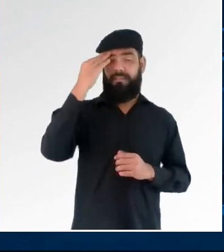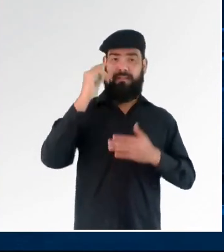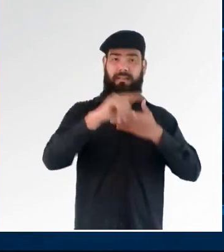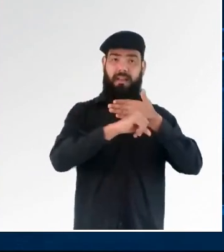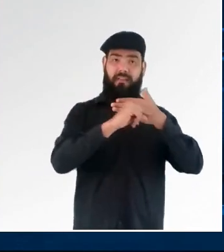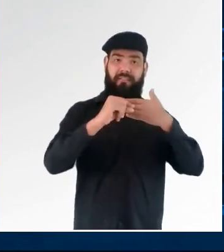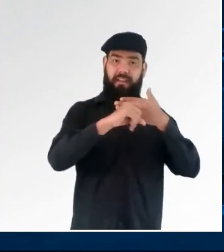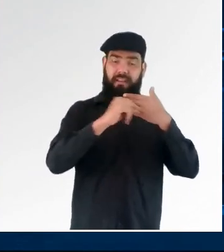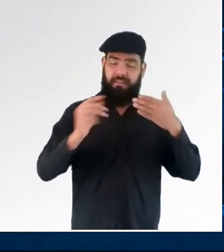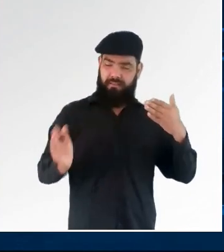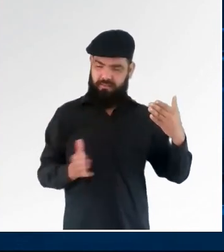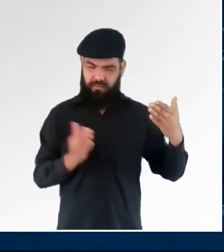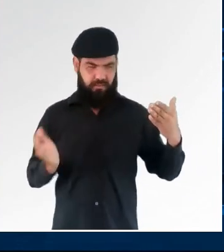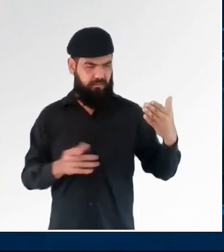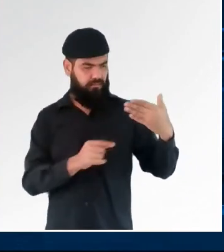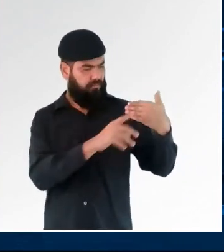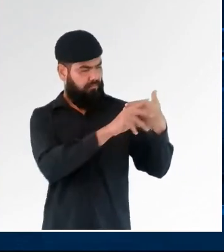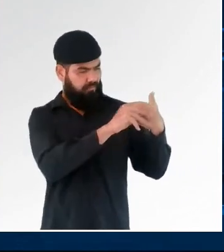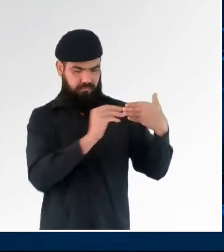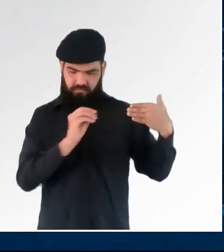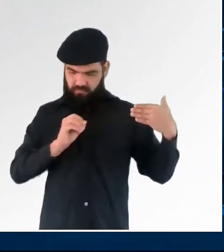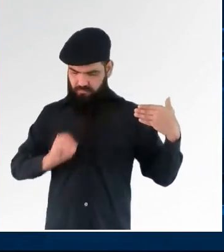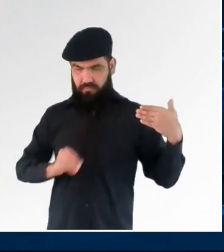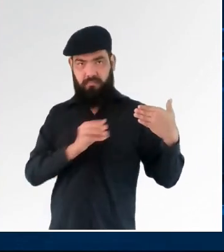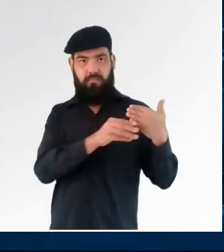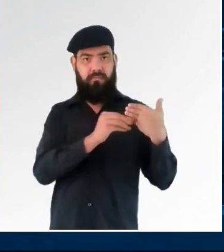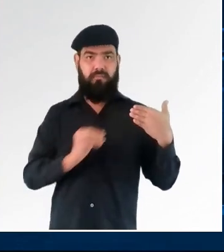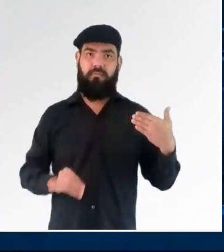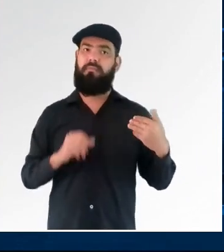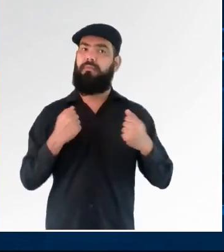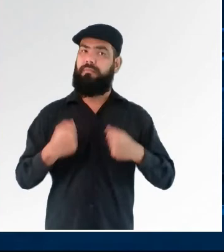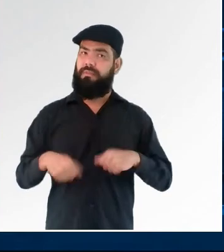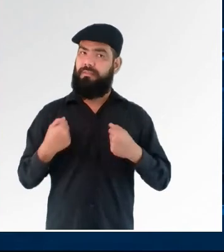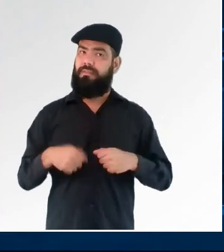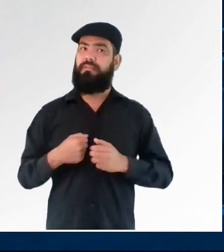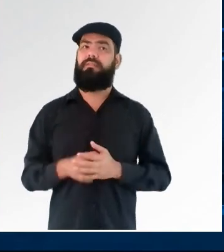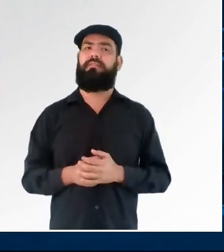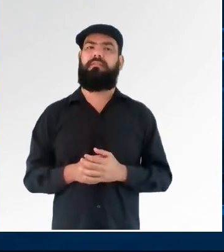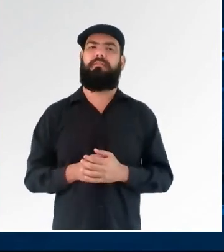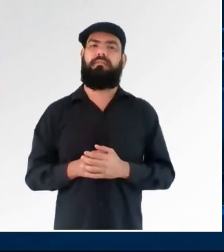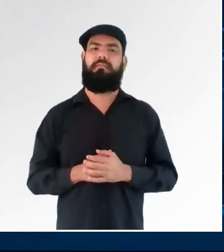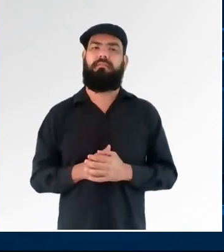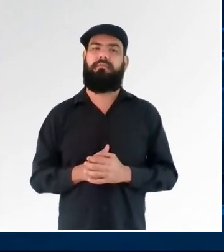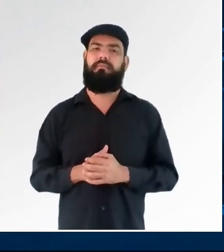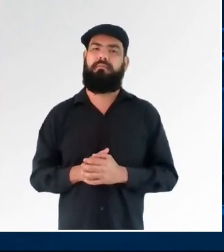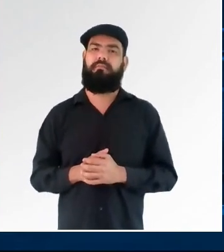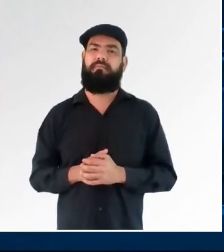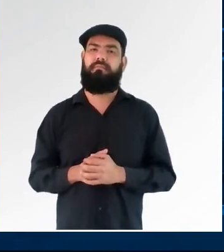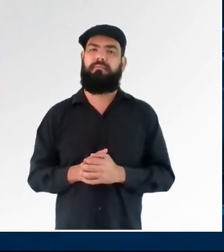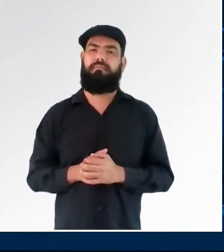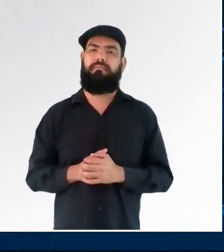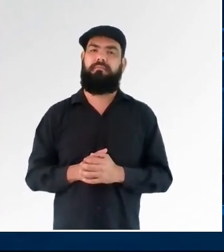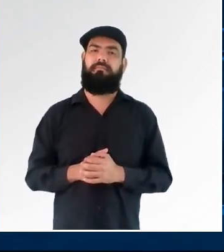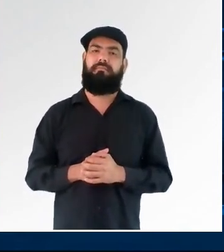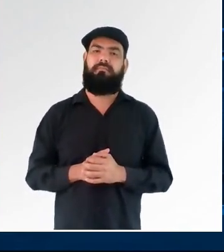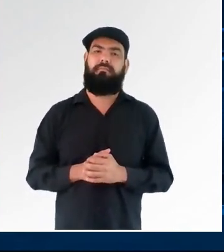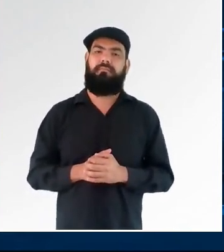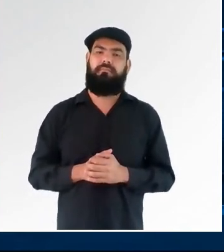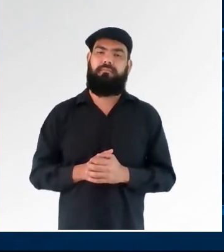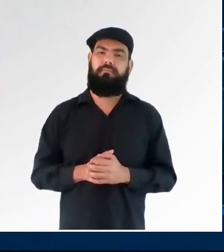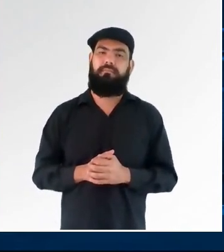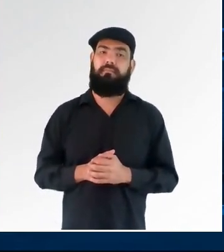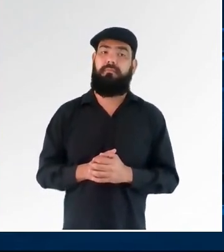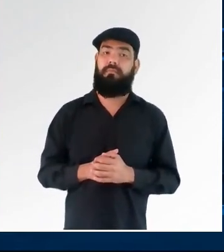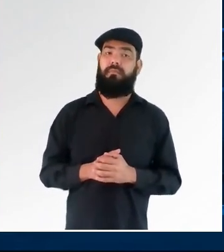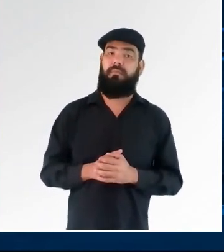bibliográficas, né? Muito bem. Ou dos créditos, diretor, os autores, atores,